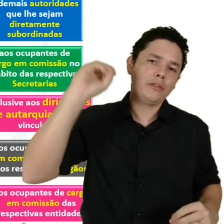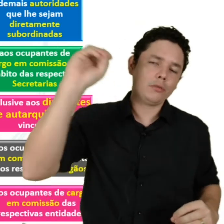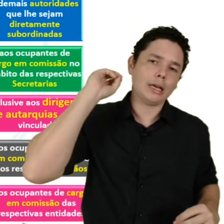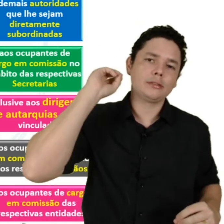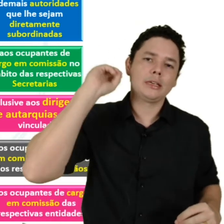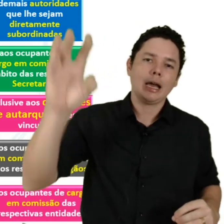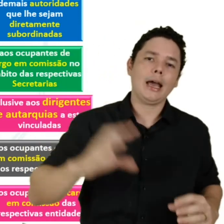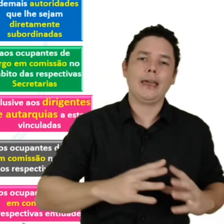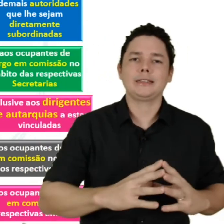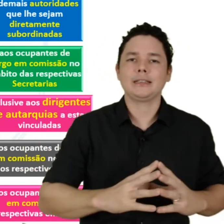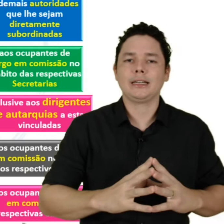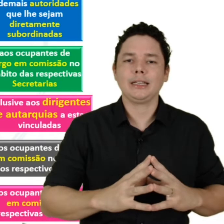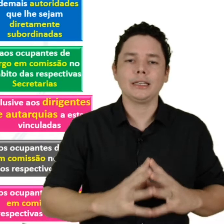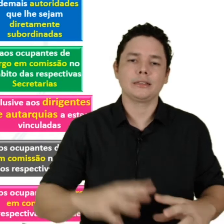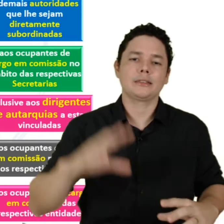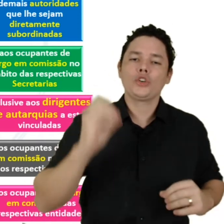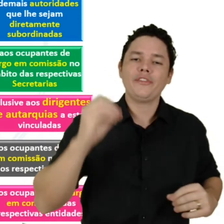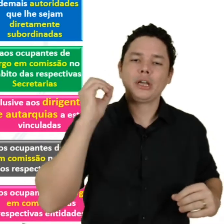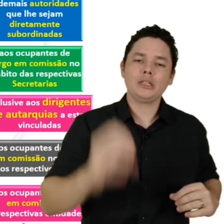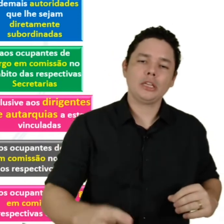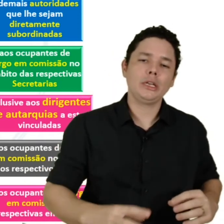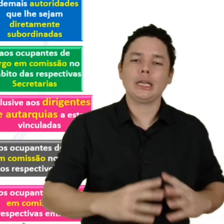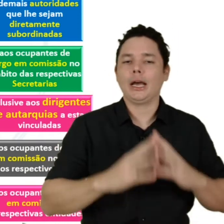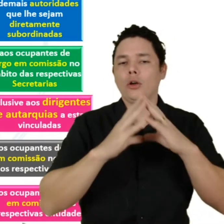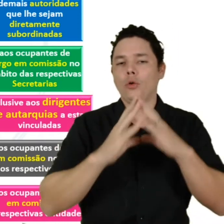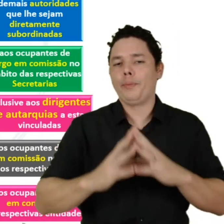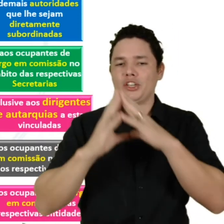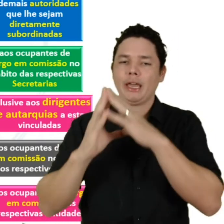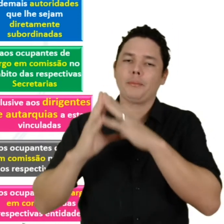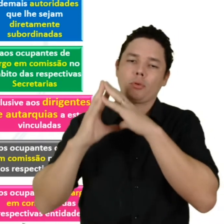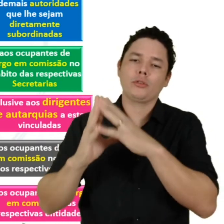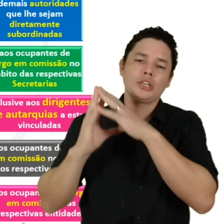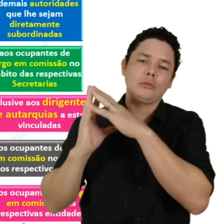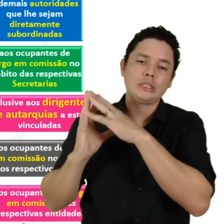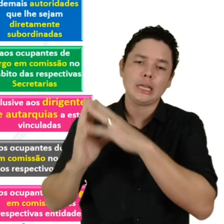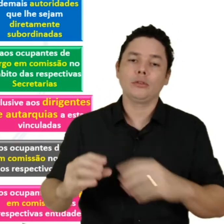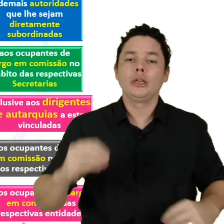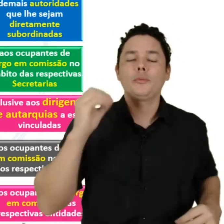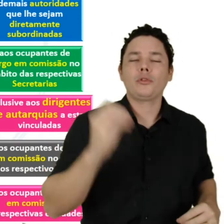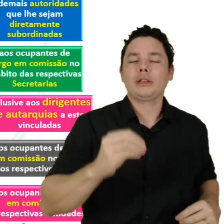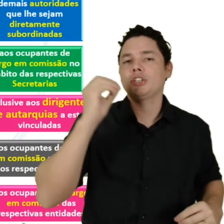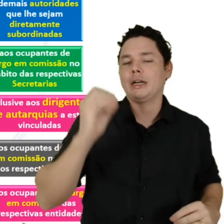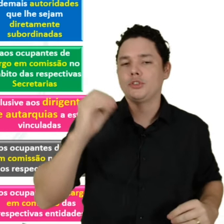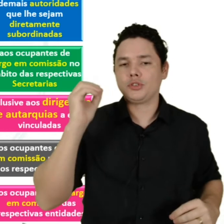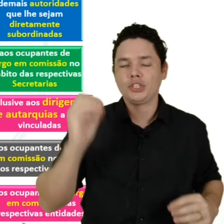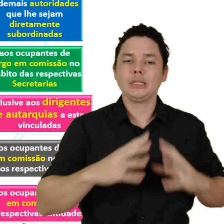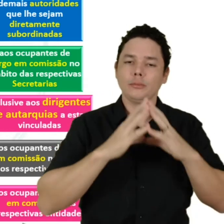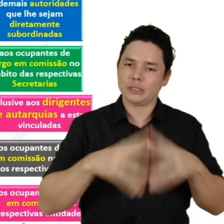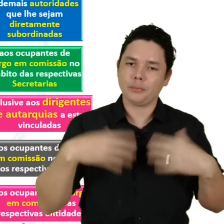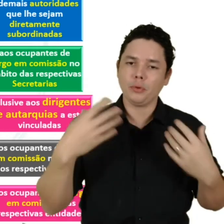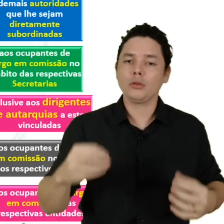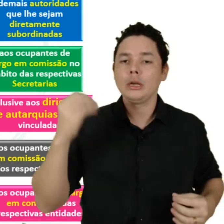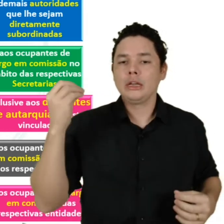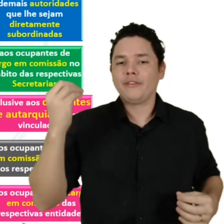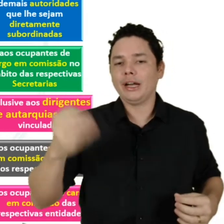estiverem vinculados a essas secretarias. O chefe de gabinete militar, o PGE, Procurador-Geral do Estado, e o Procurador-Geral de Justiça do